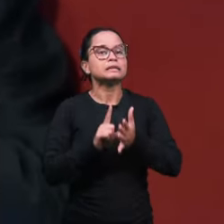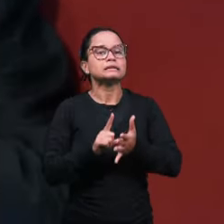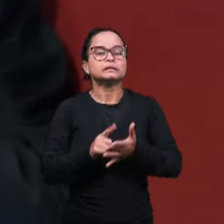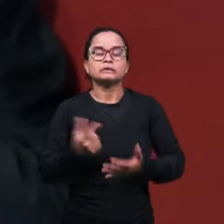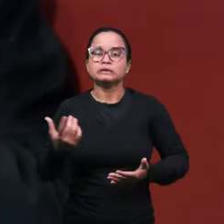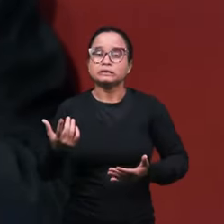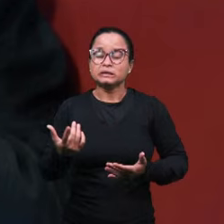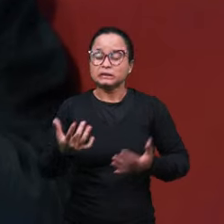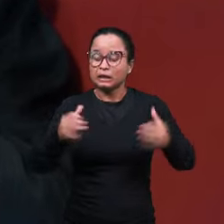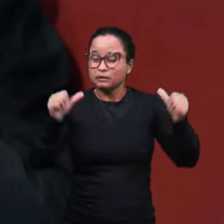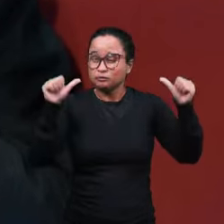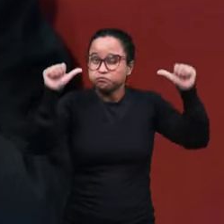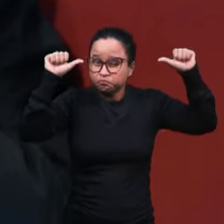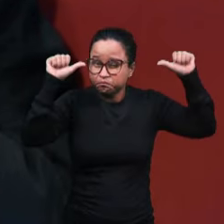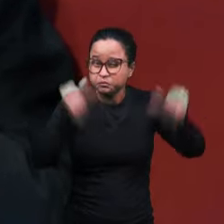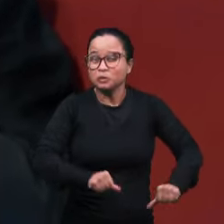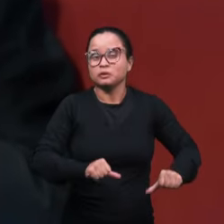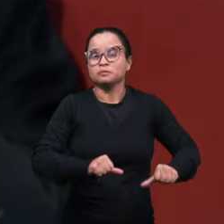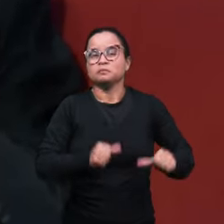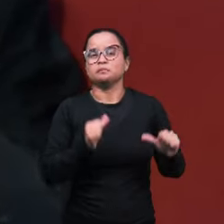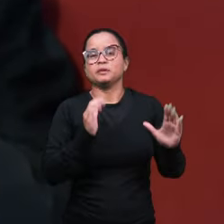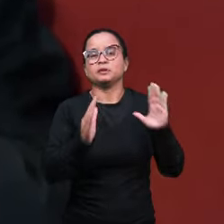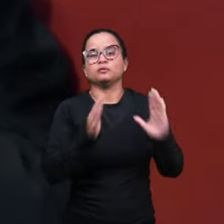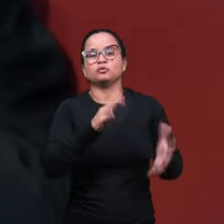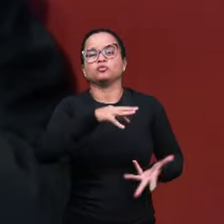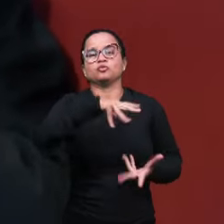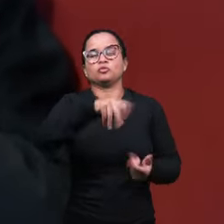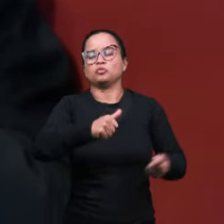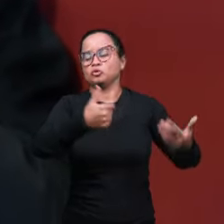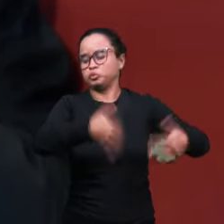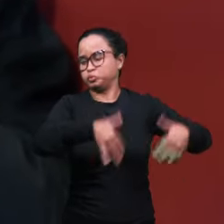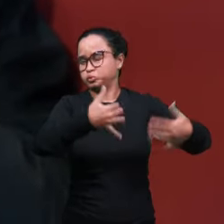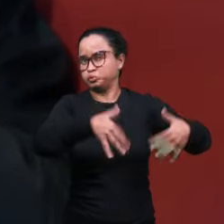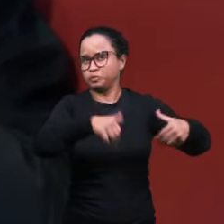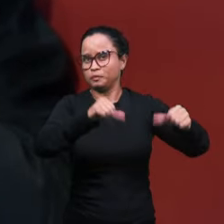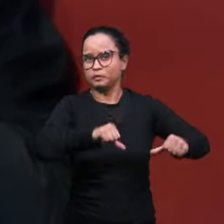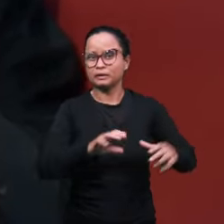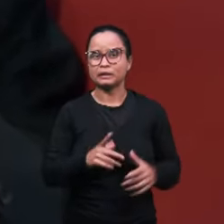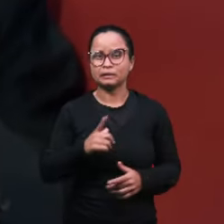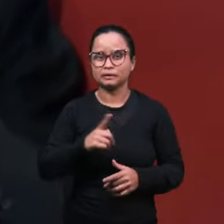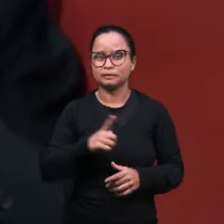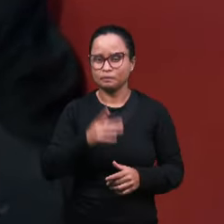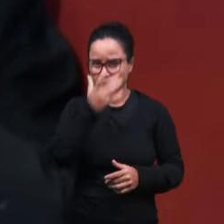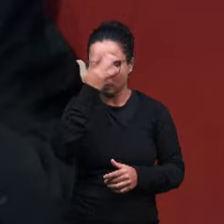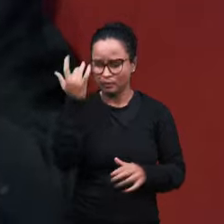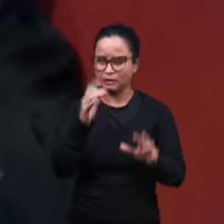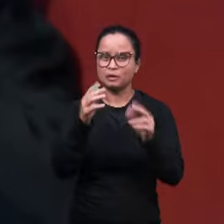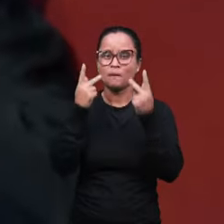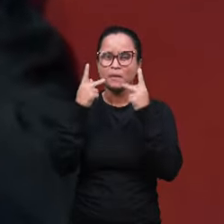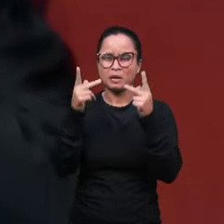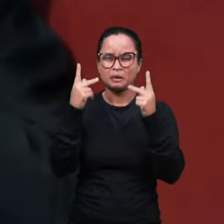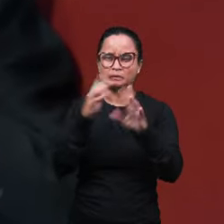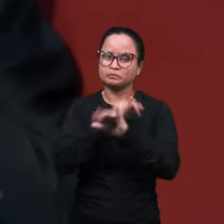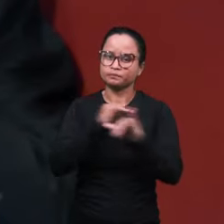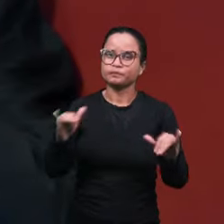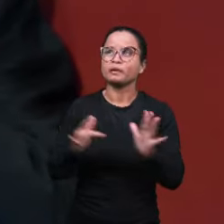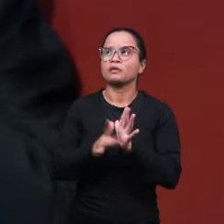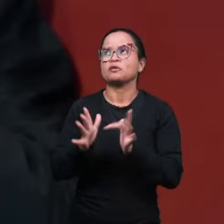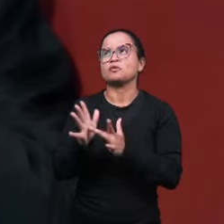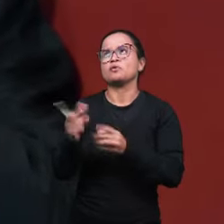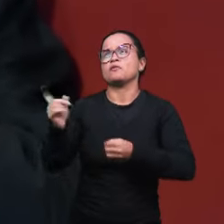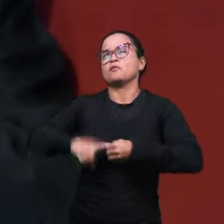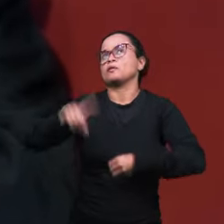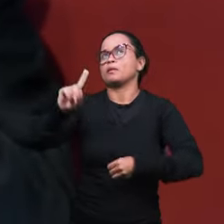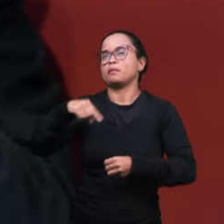grande tribulação, né? Há muitos pregando isso, que Jesus voltará depois da grande tribulação.